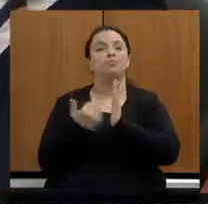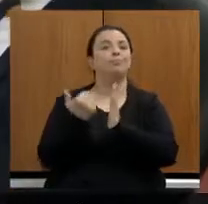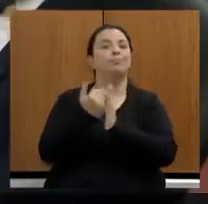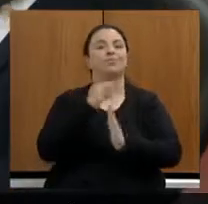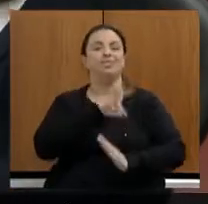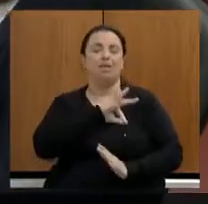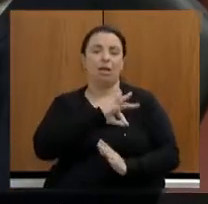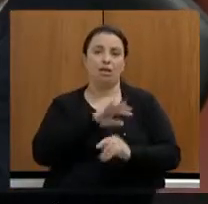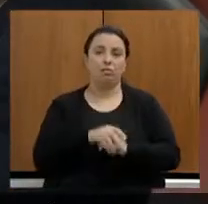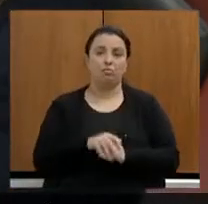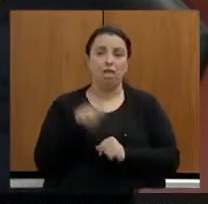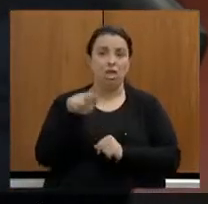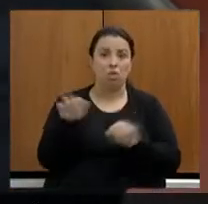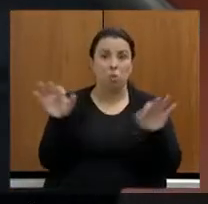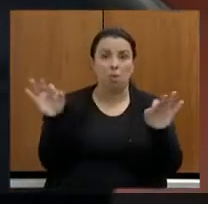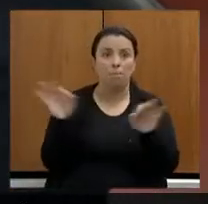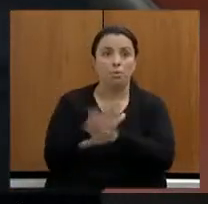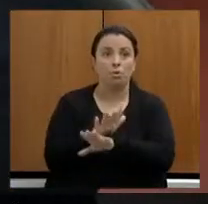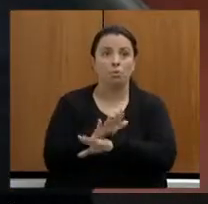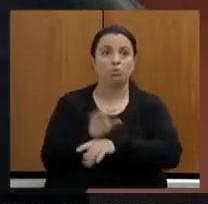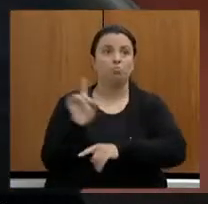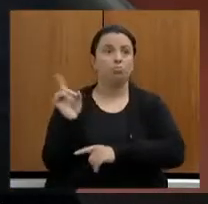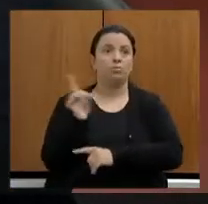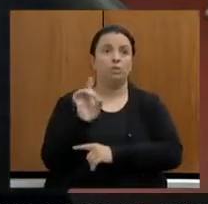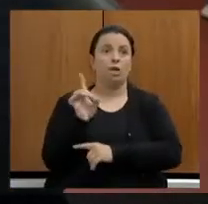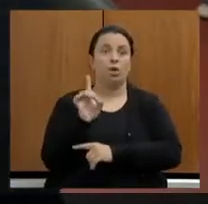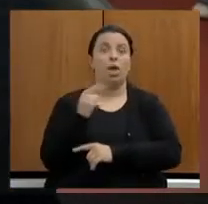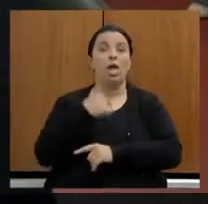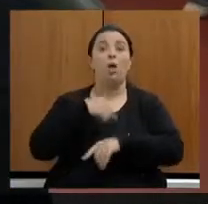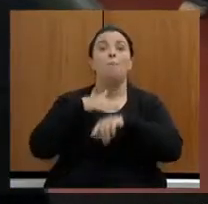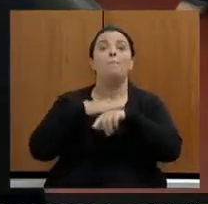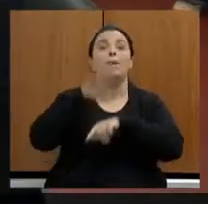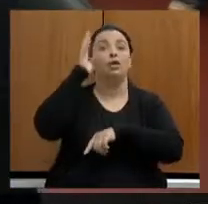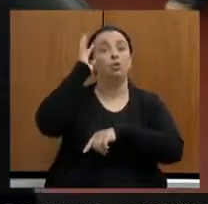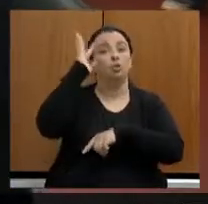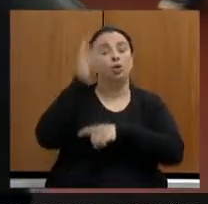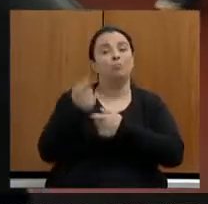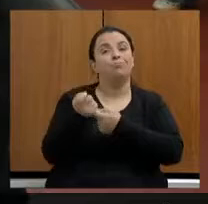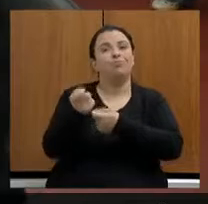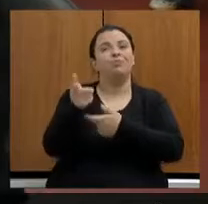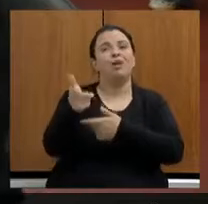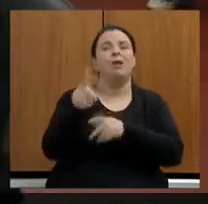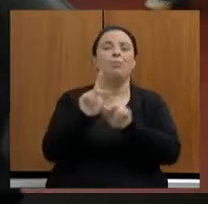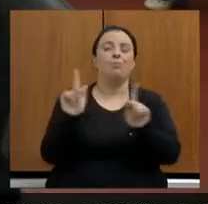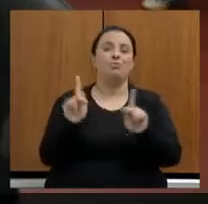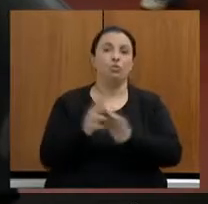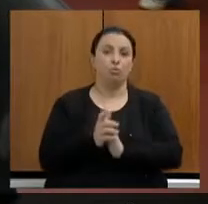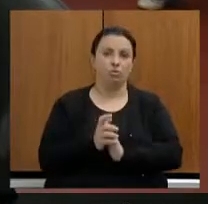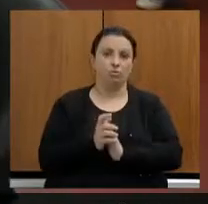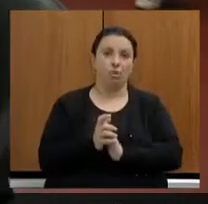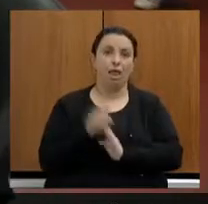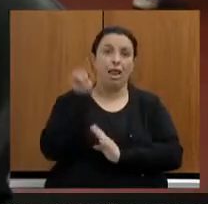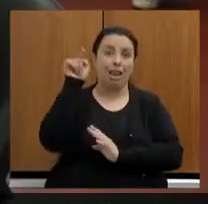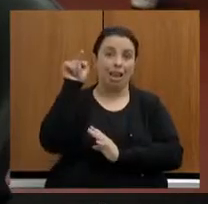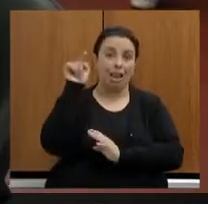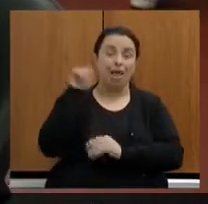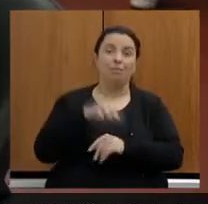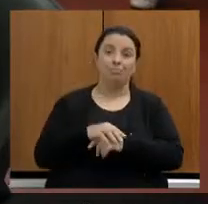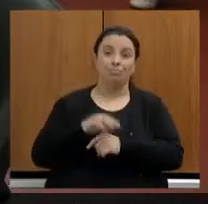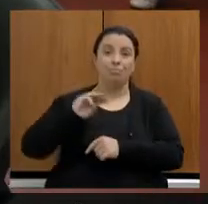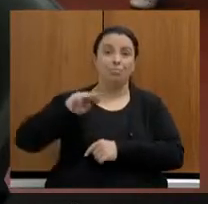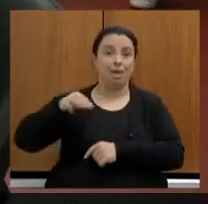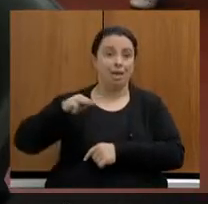ainda sonho mais para os professores é porque os professores hoje do Maranhão eles estão com salário de